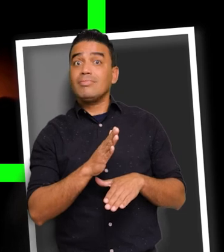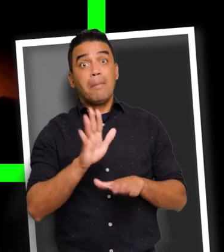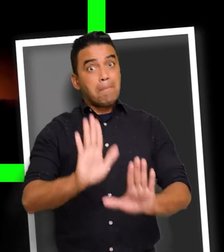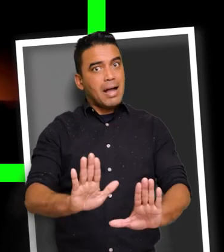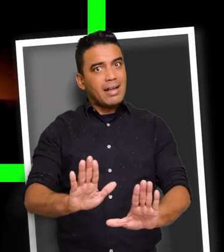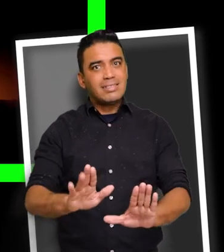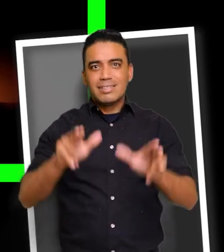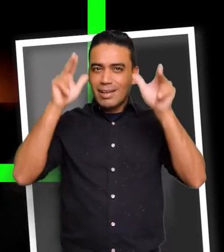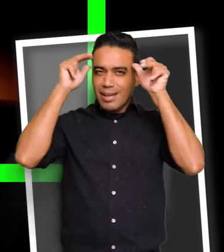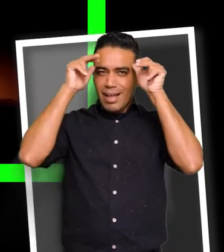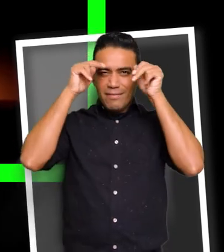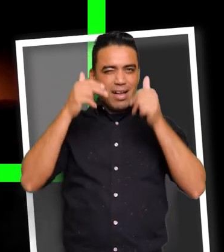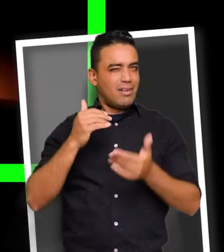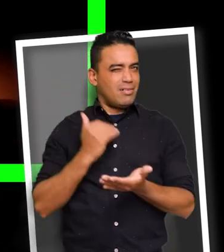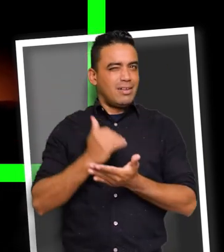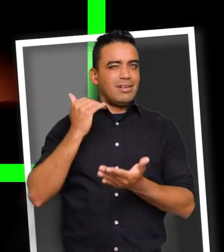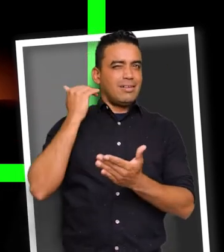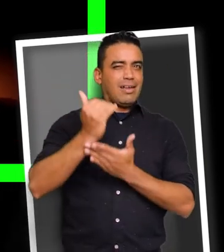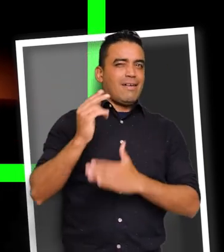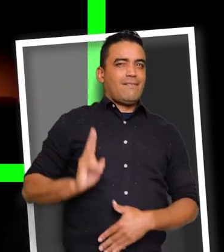Mas uma besta tem mais serventia.